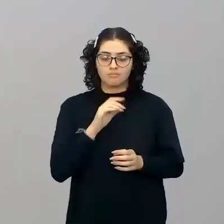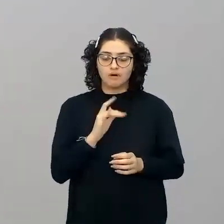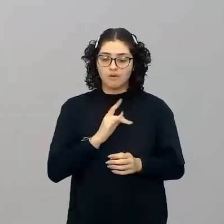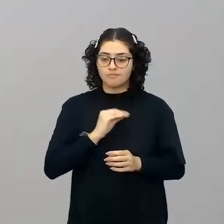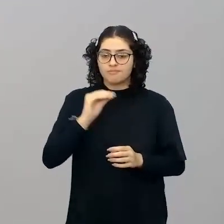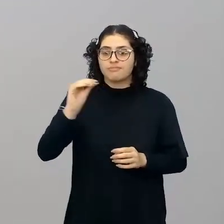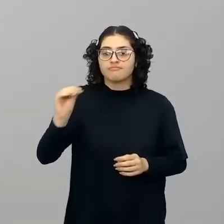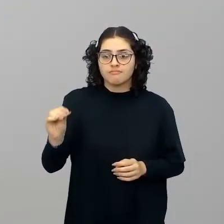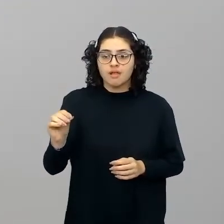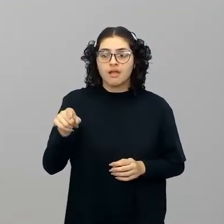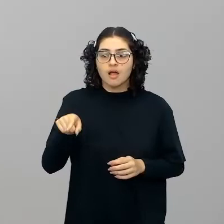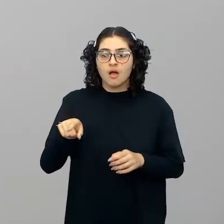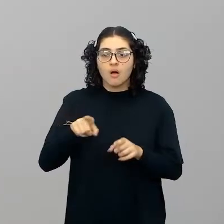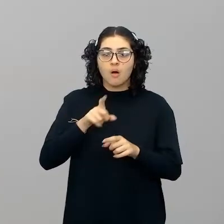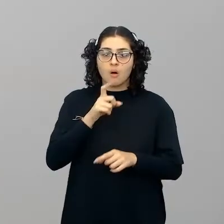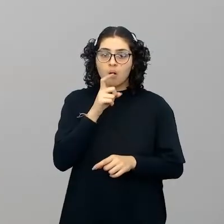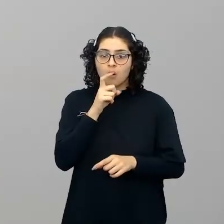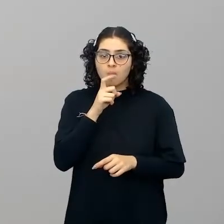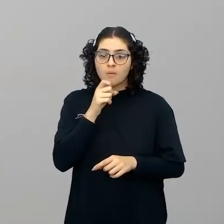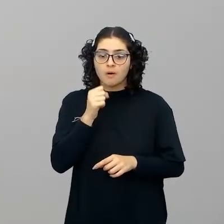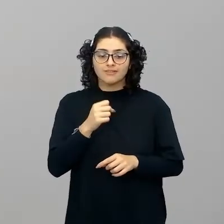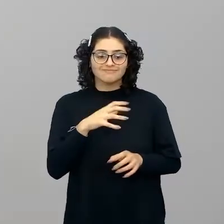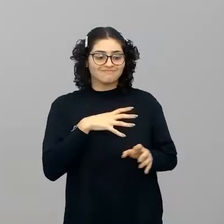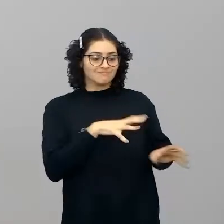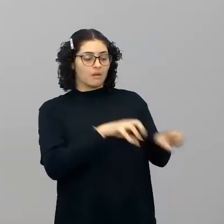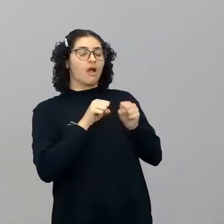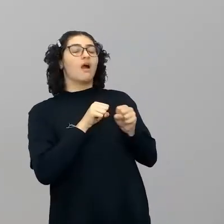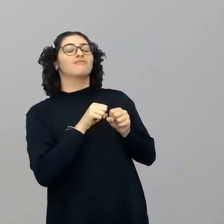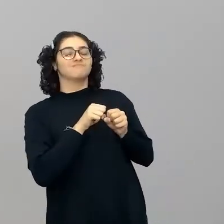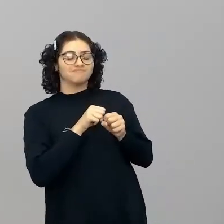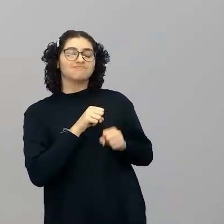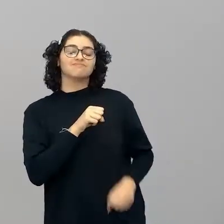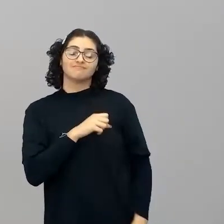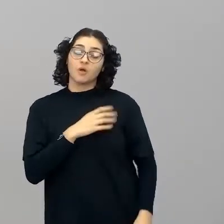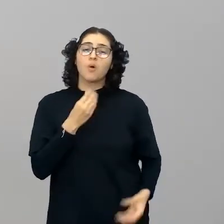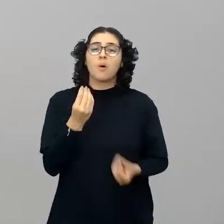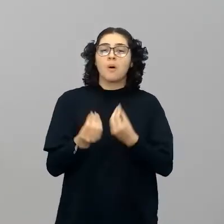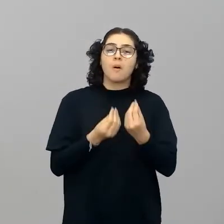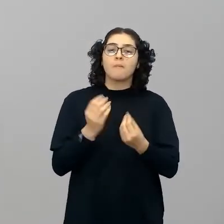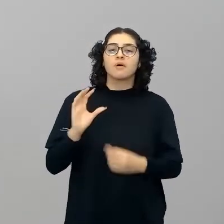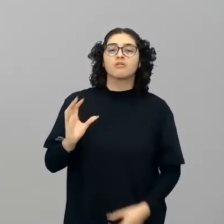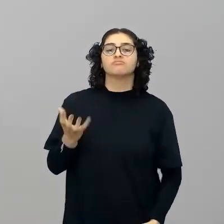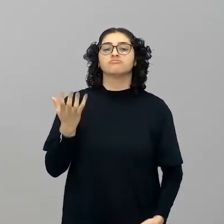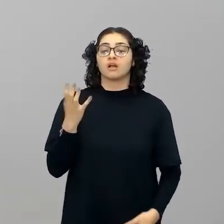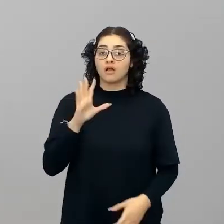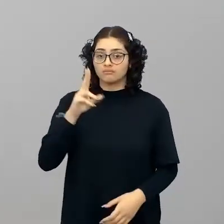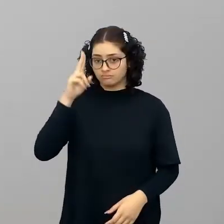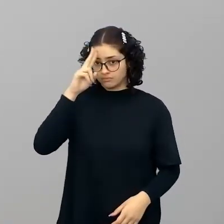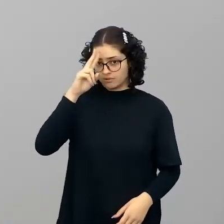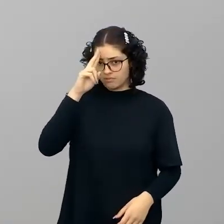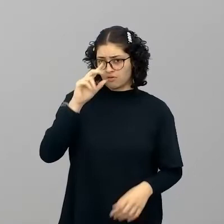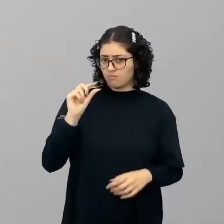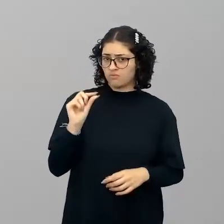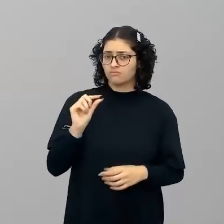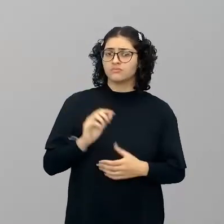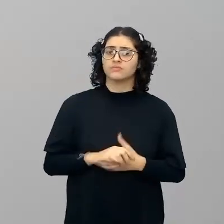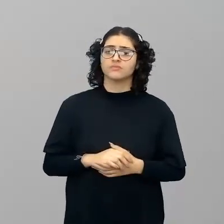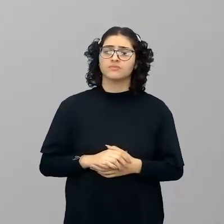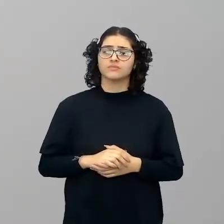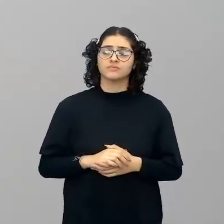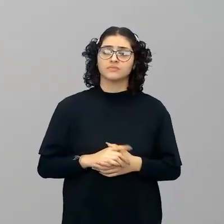homem pode acabar se tornando afetado. Como que isso acontece? Vamos relembrar, então, um pouquinho